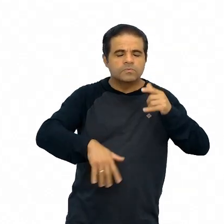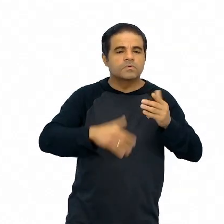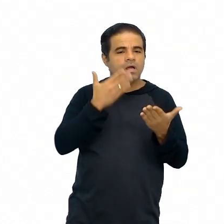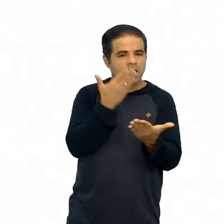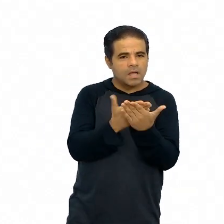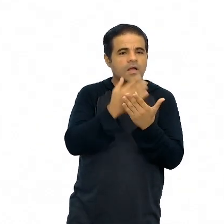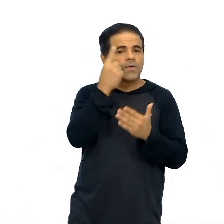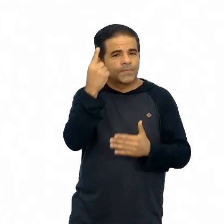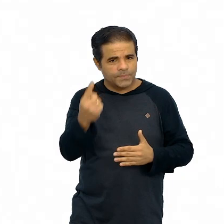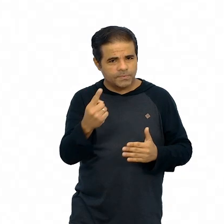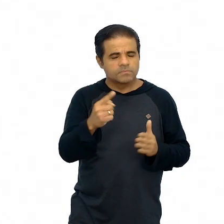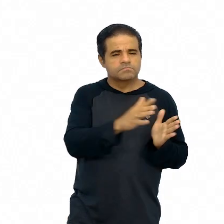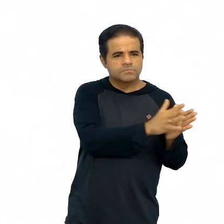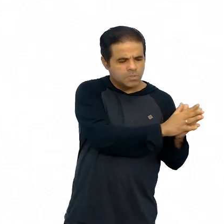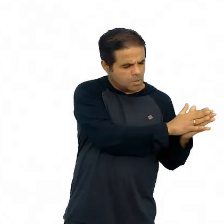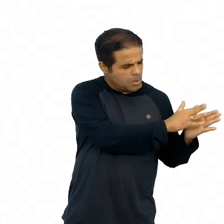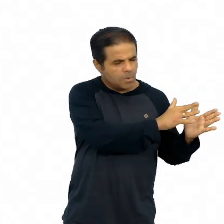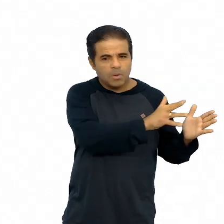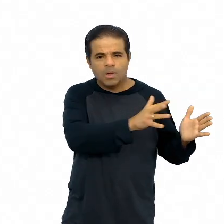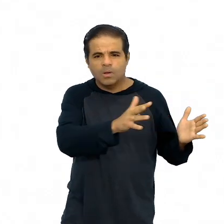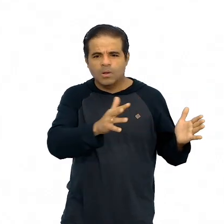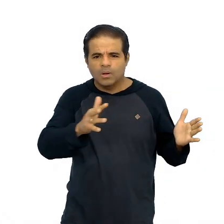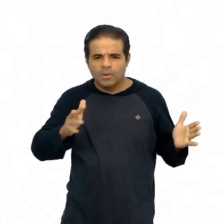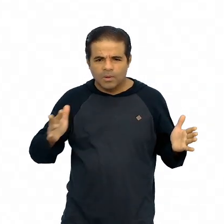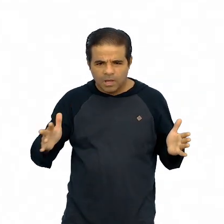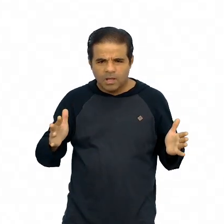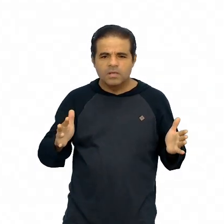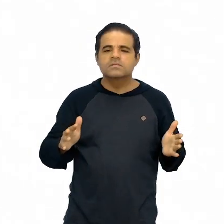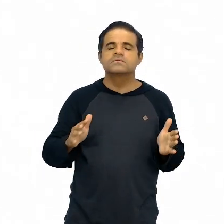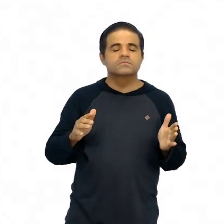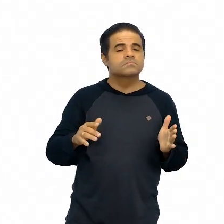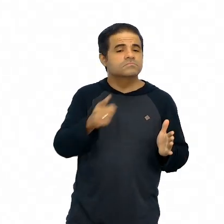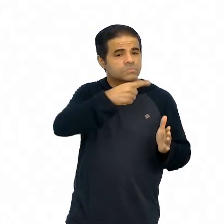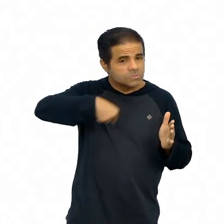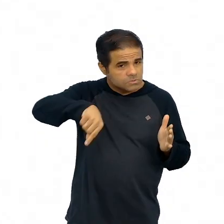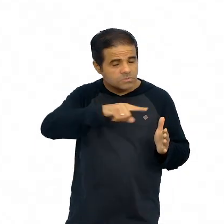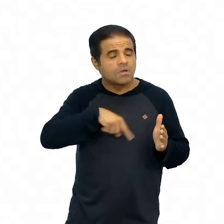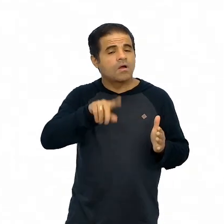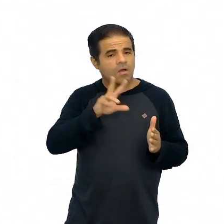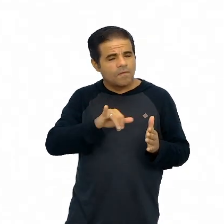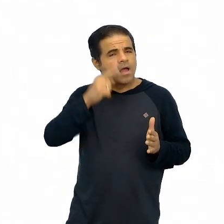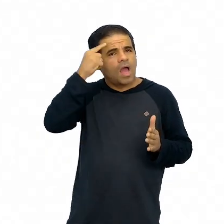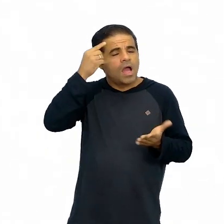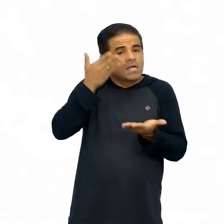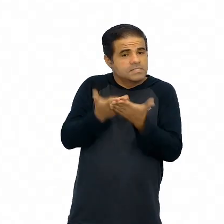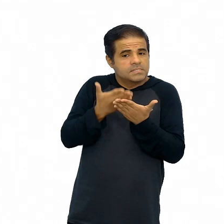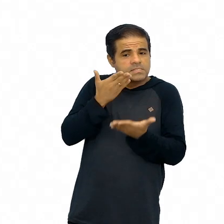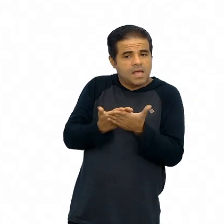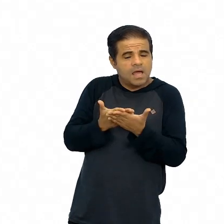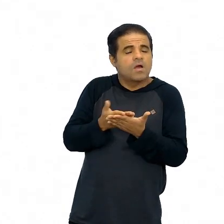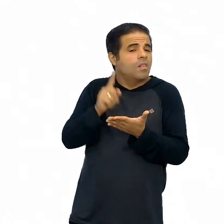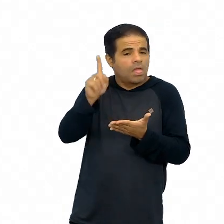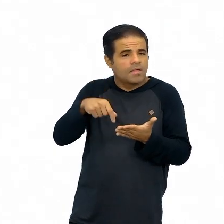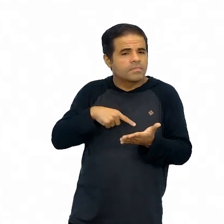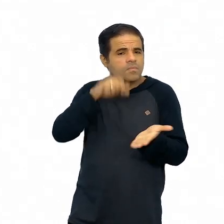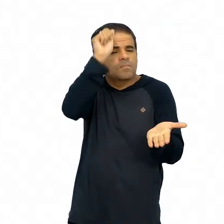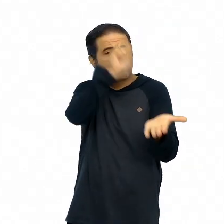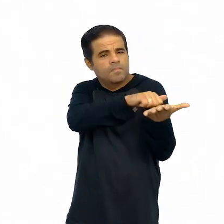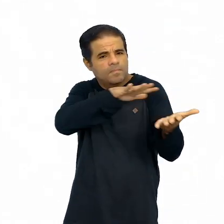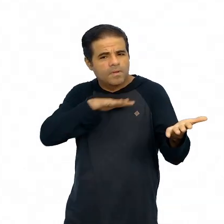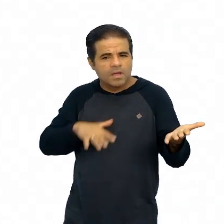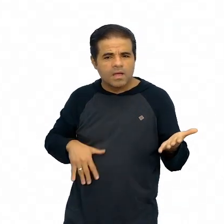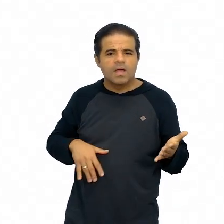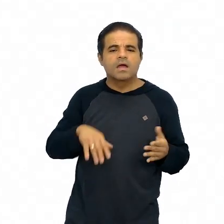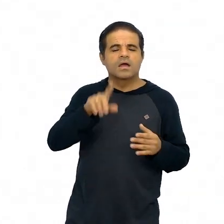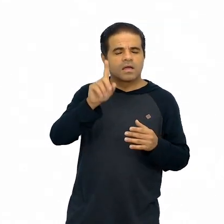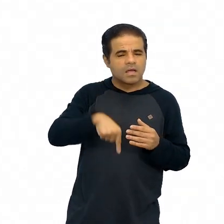Aula 1, 2 é estudo do triângulo retângulo. E aí, a gente, nessa aula, tem uma atividade do